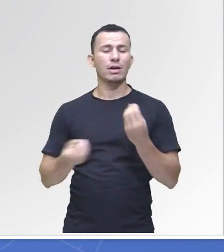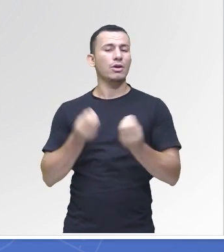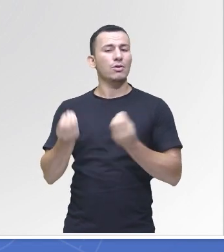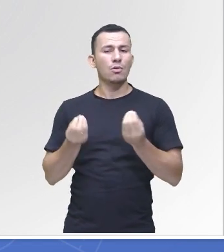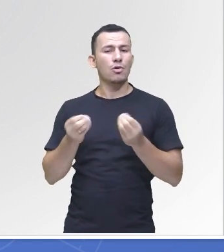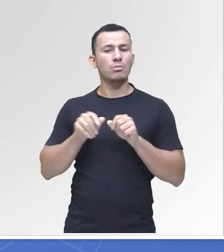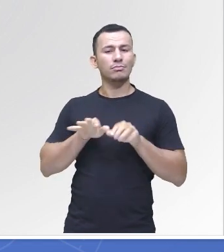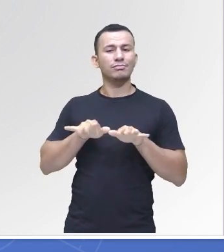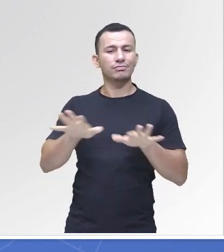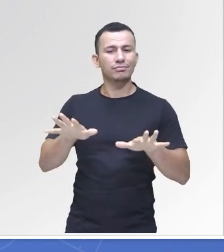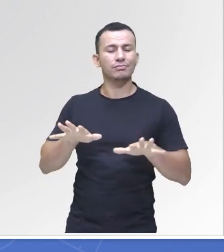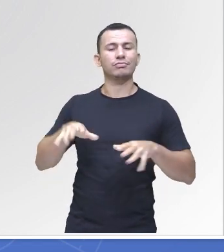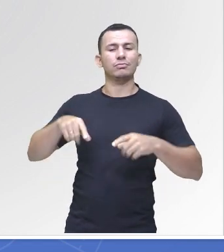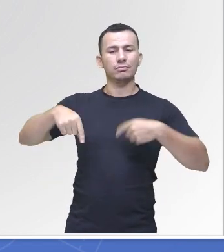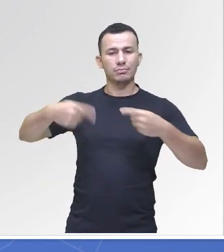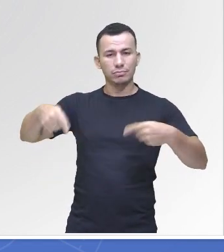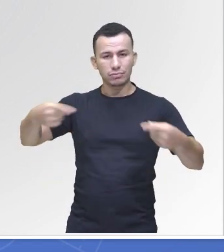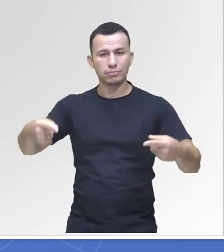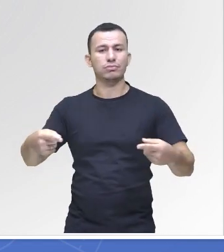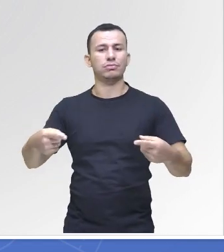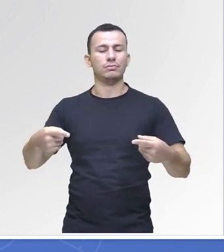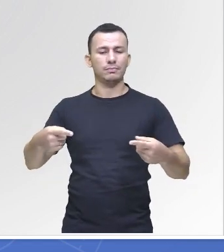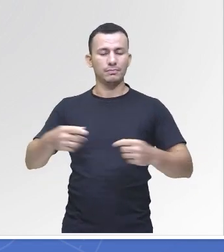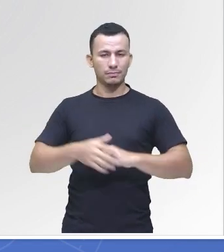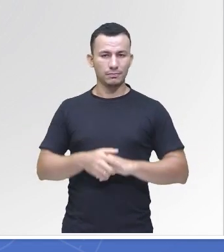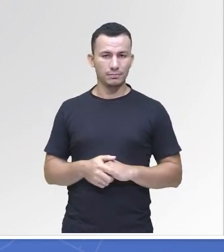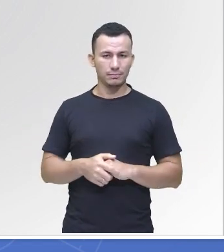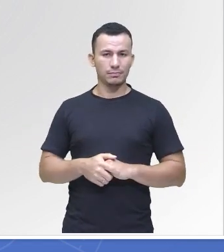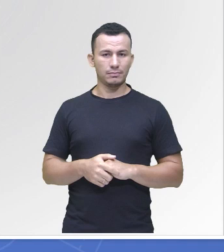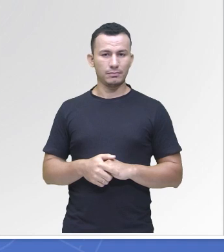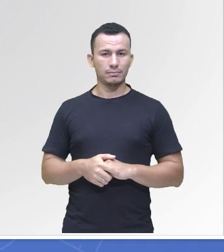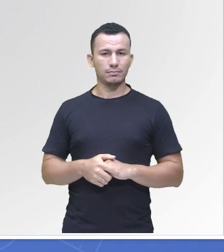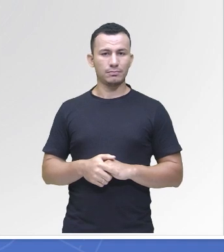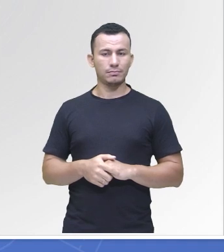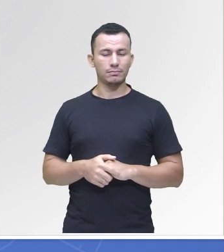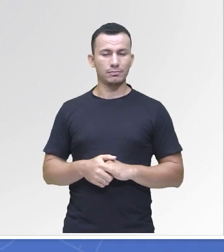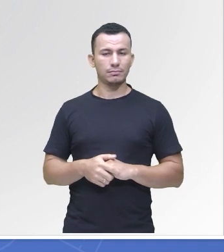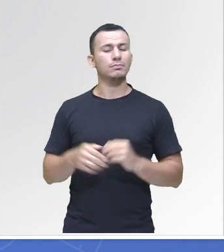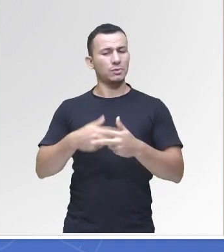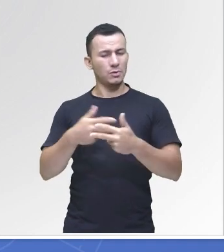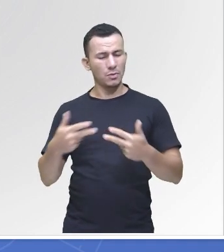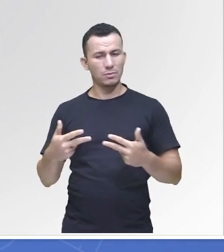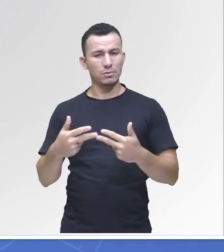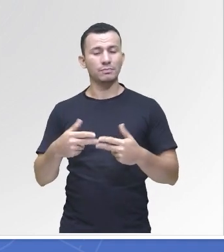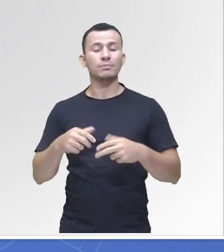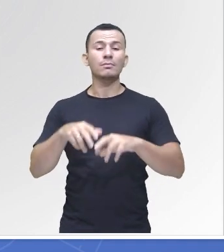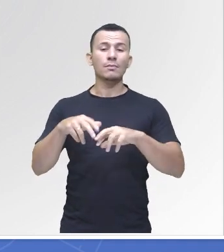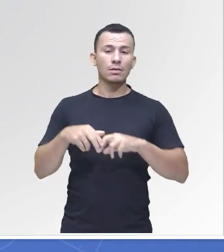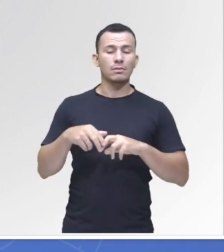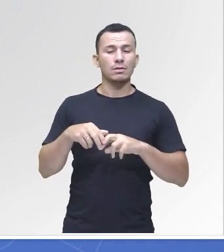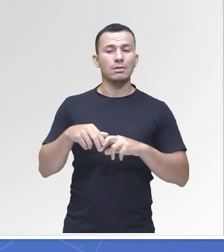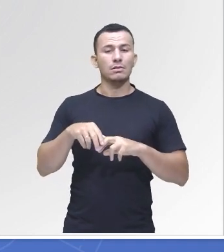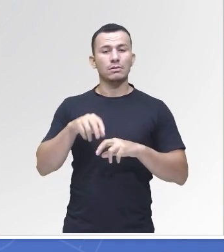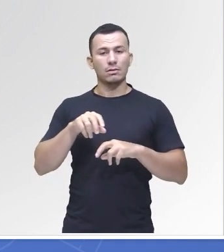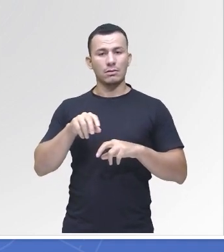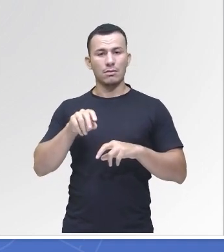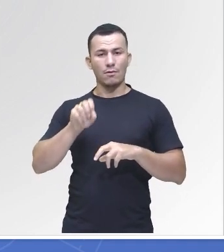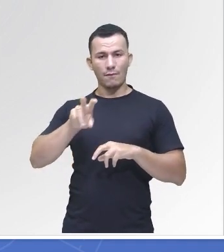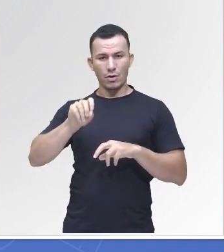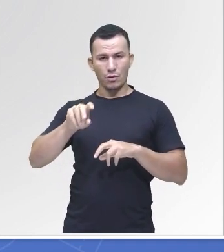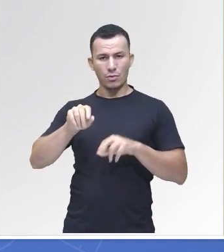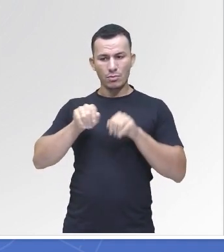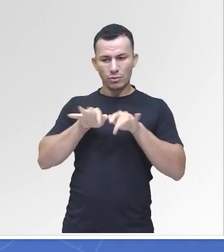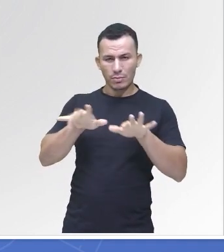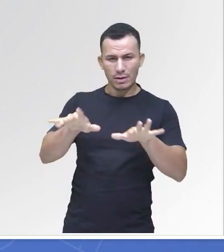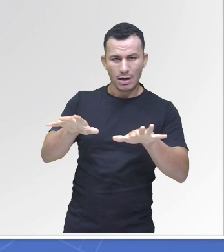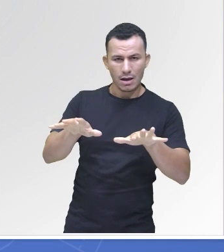o seu metabolismo, né? A sua reprodução, entre outros fatores. Para que ele consiga se multiplicar,